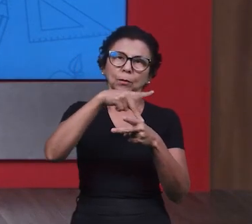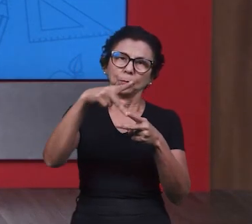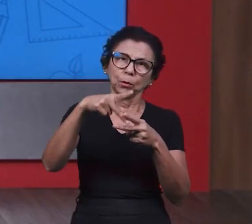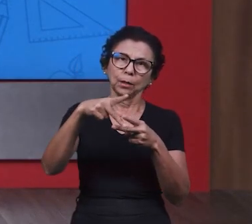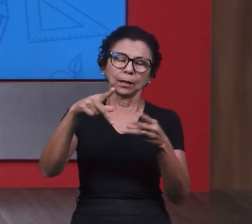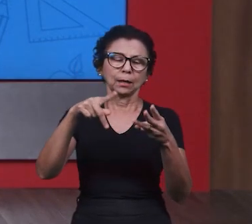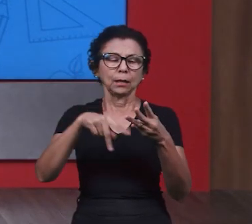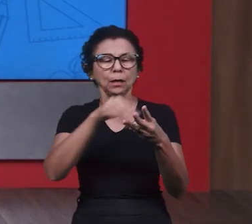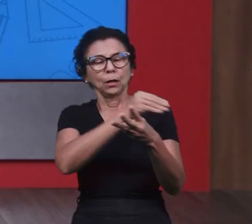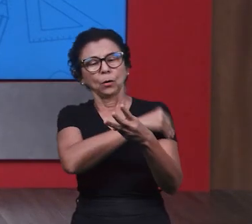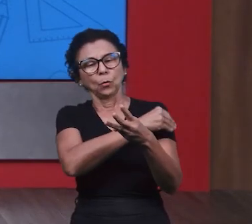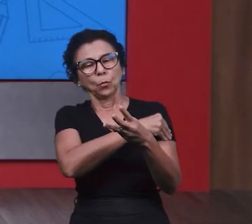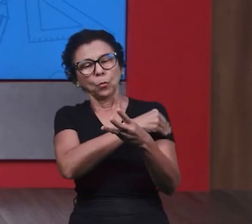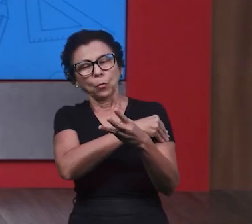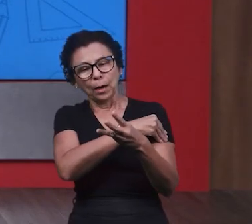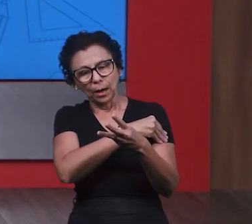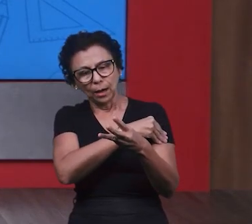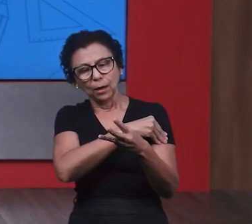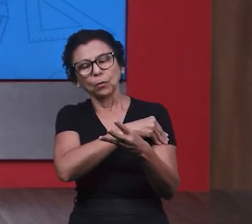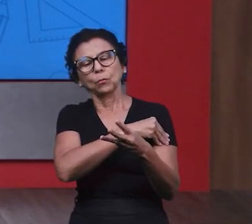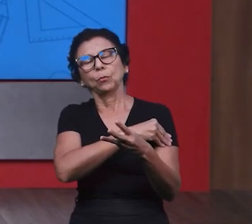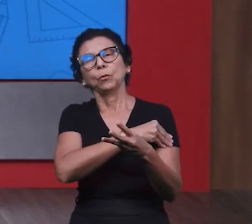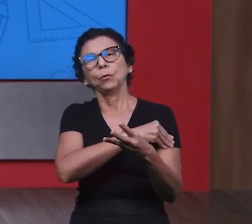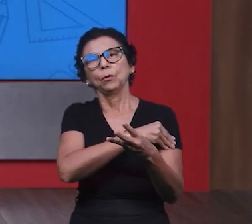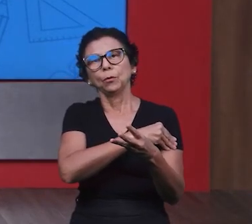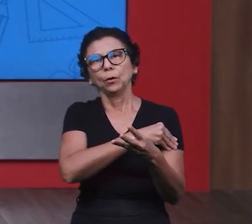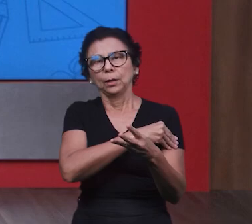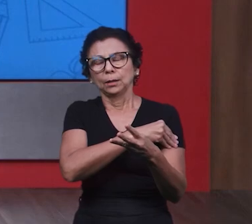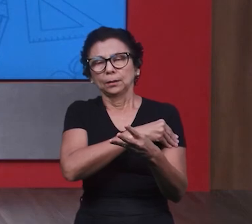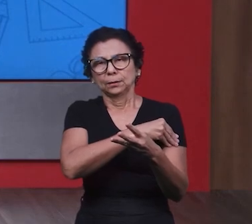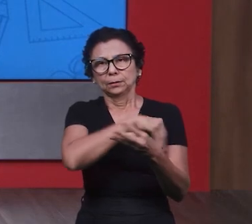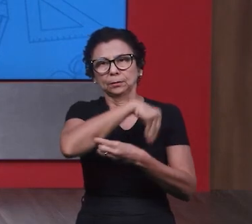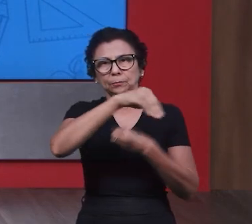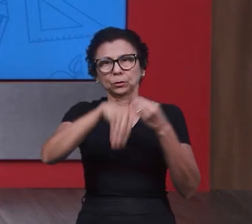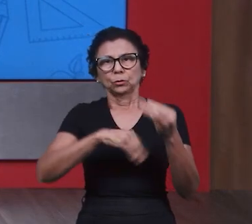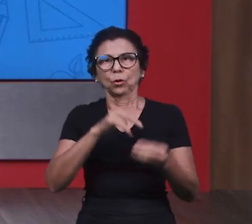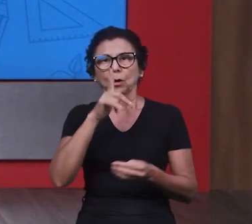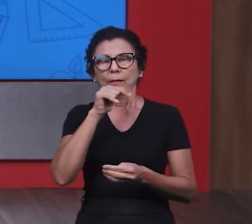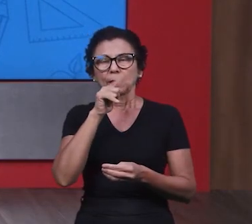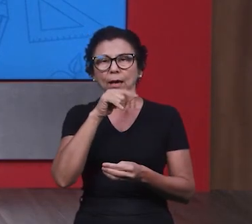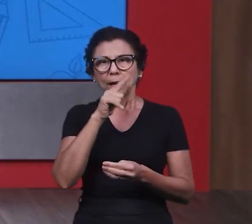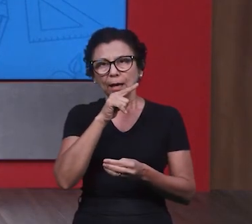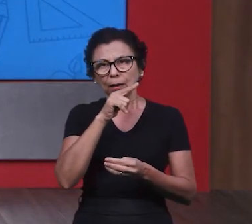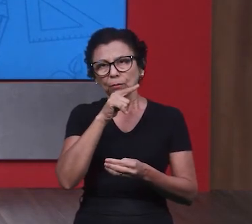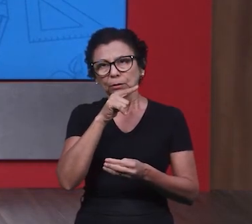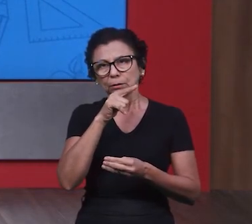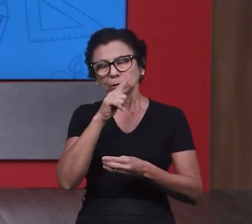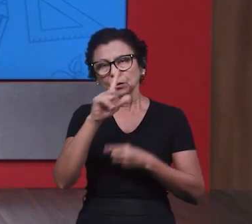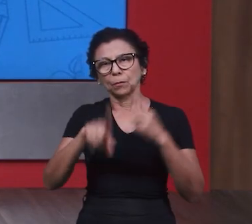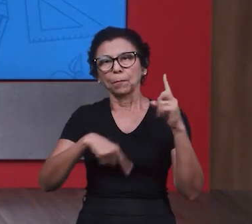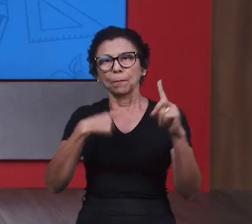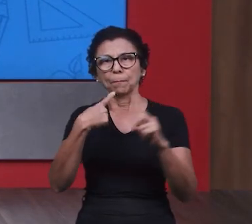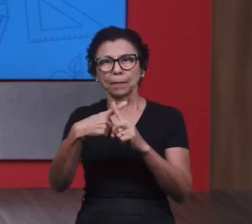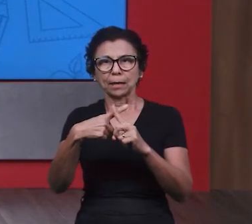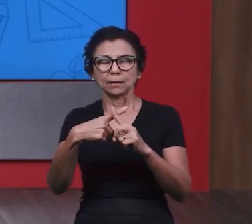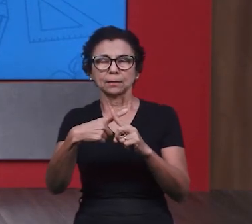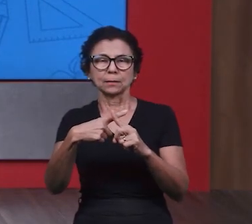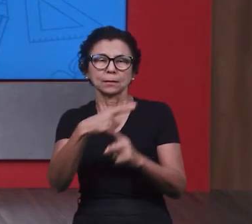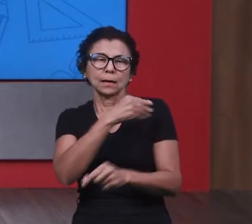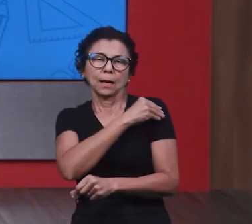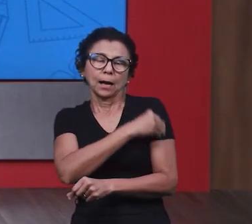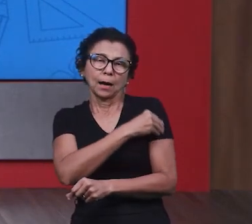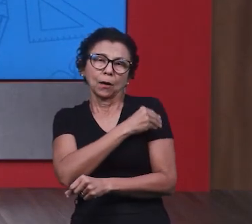água porque a parte polar do álcool é mais forte. Então, baseado nisso, semelhante